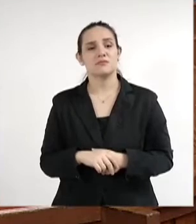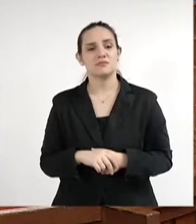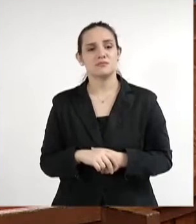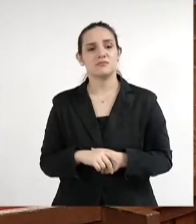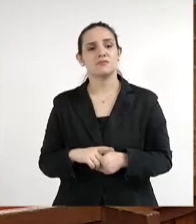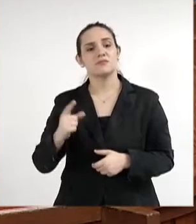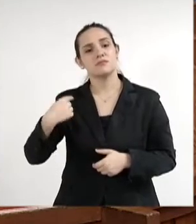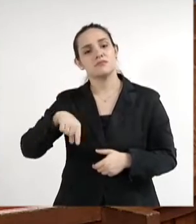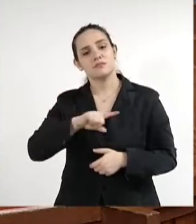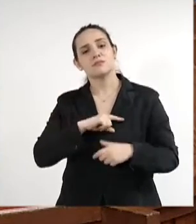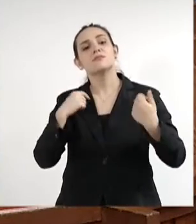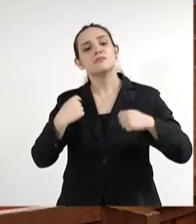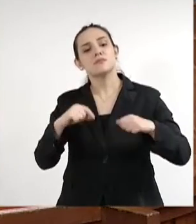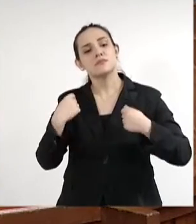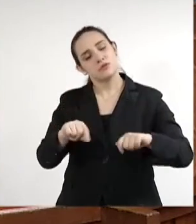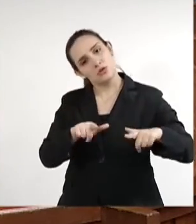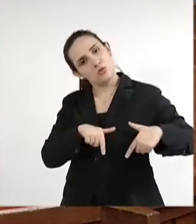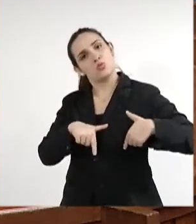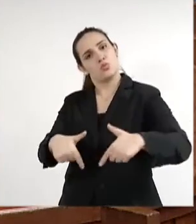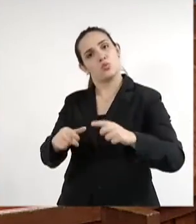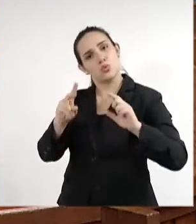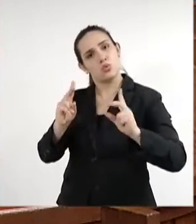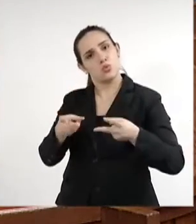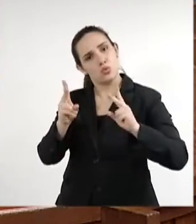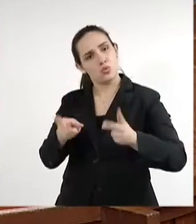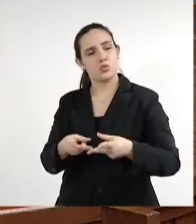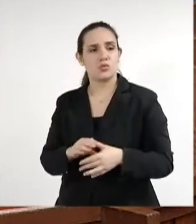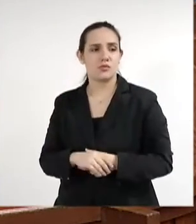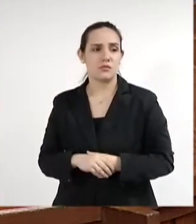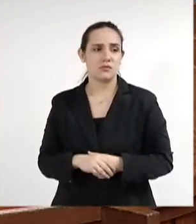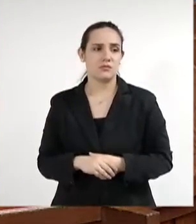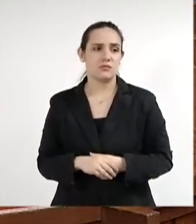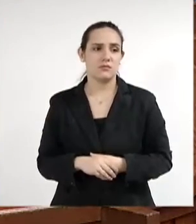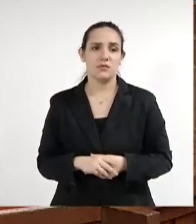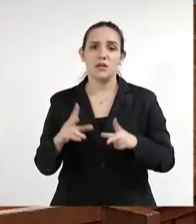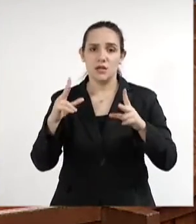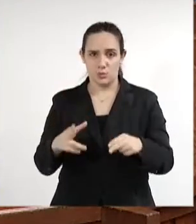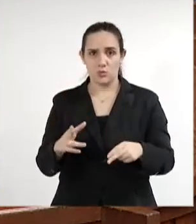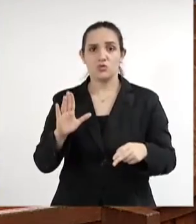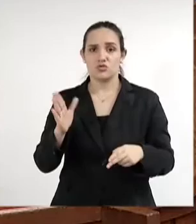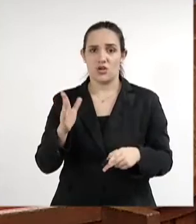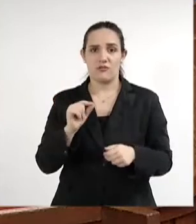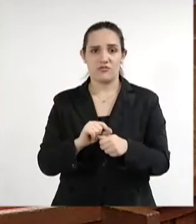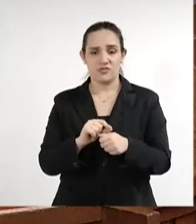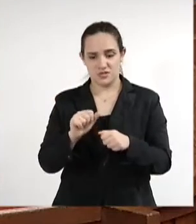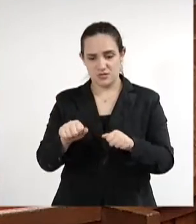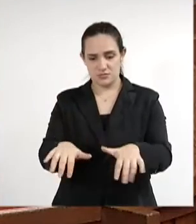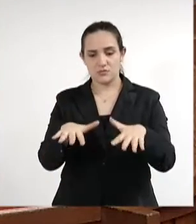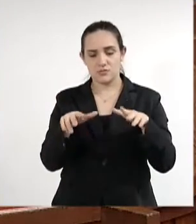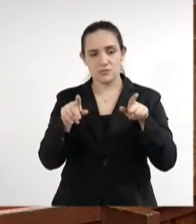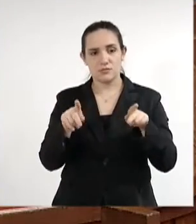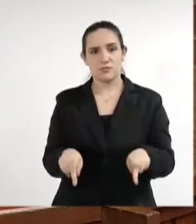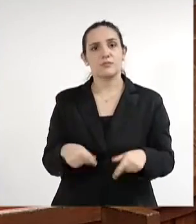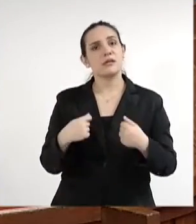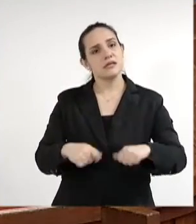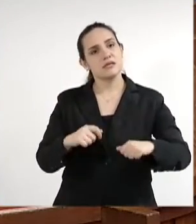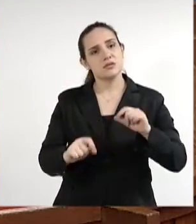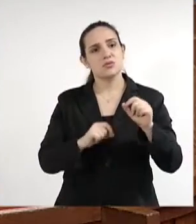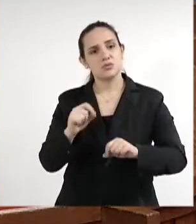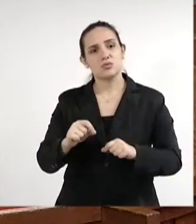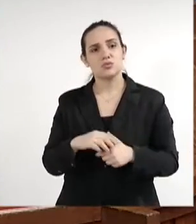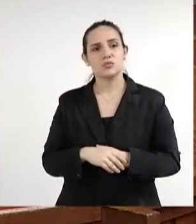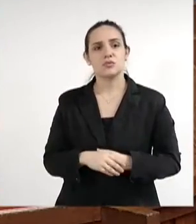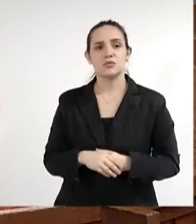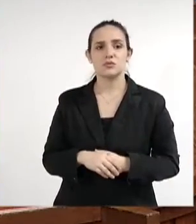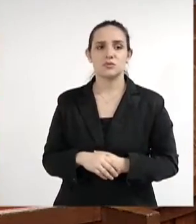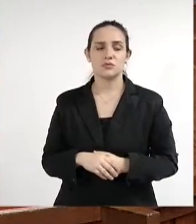nós precisamos continuar lutando, como aqui já fiz uma audiência pública, lutando para